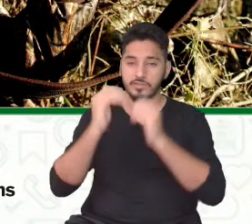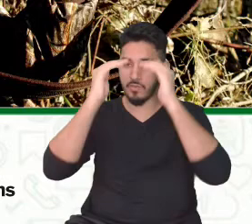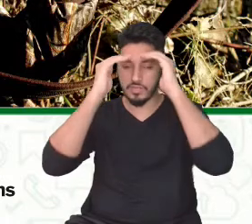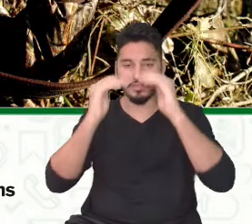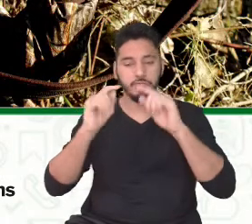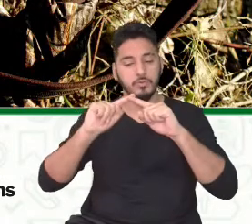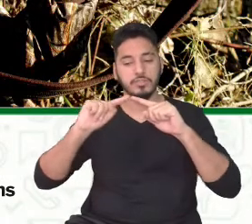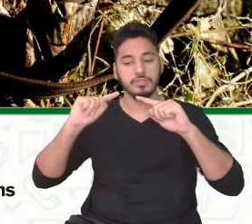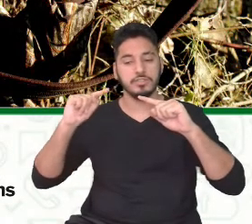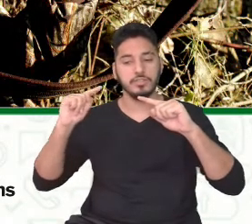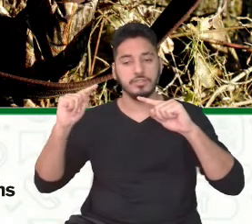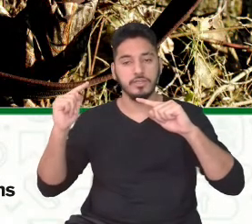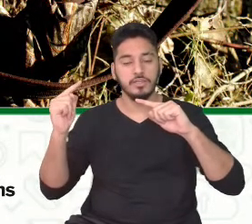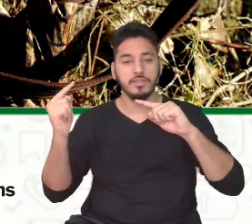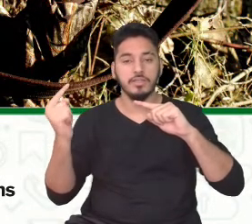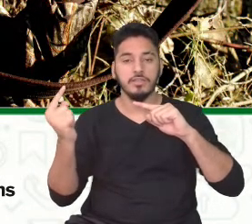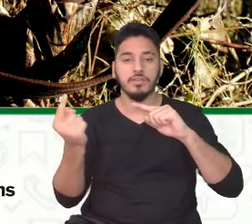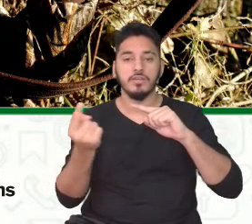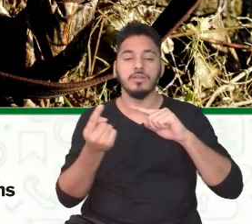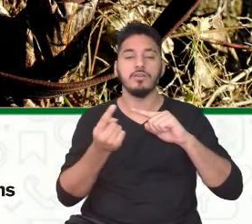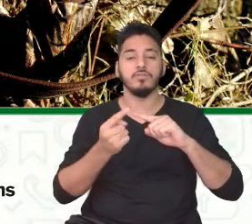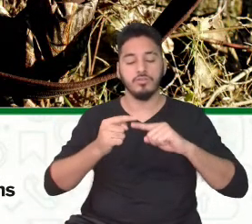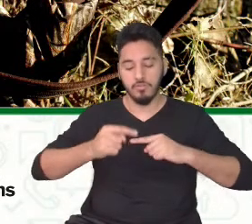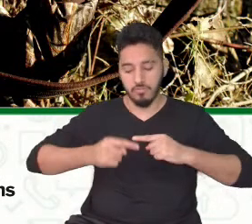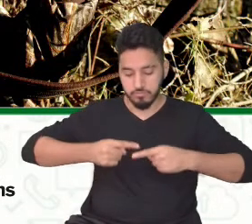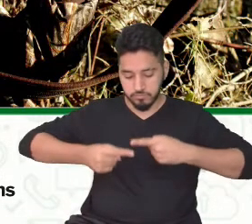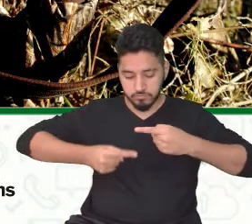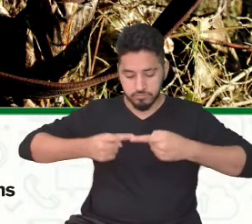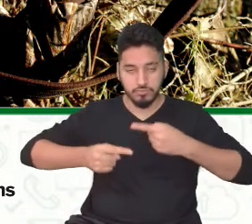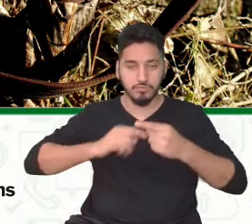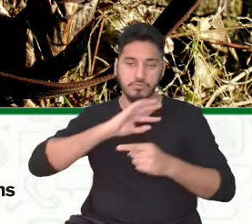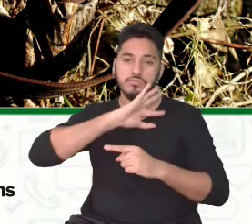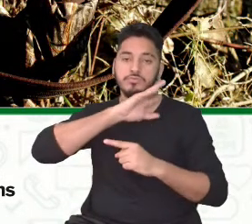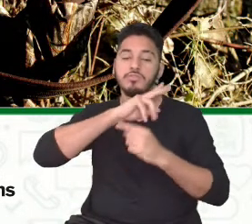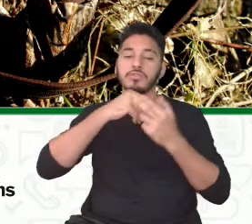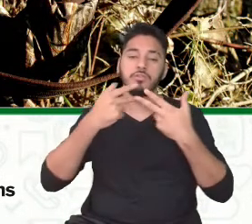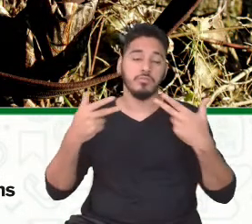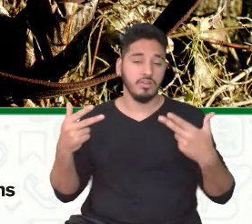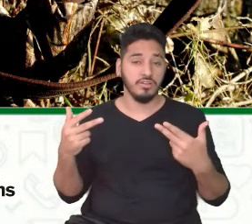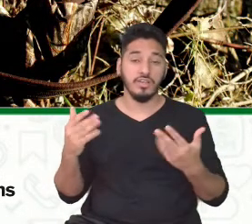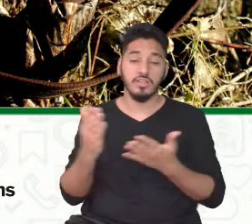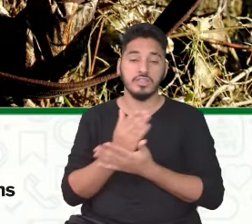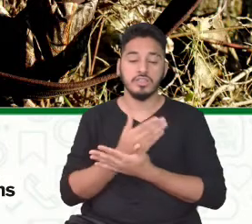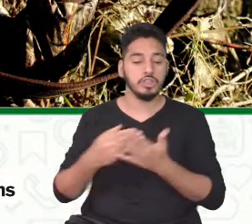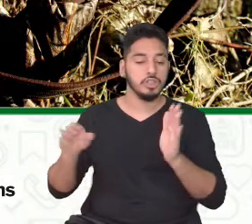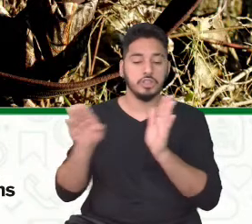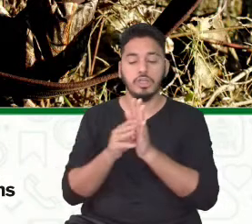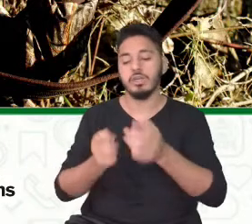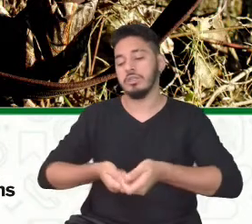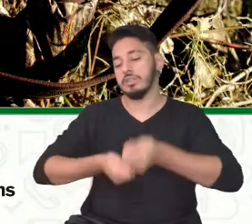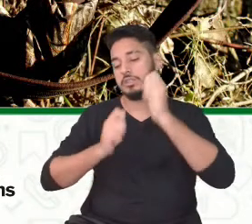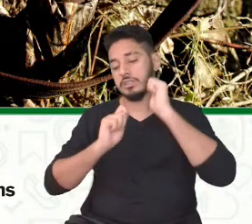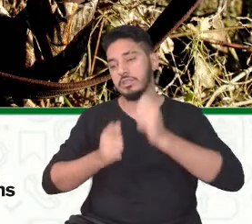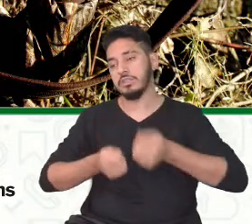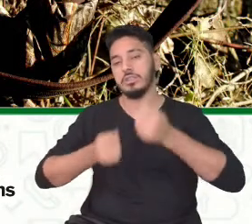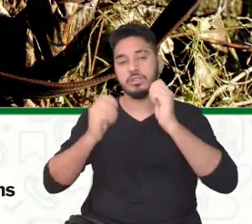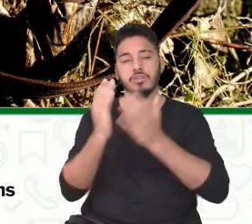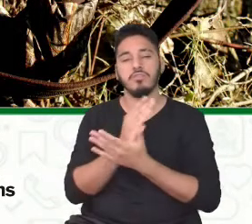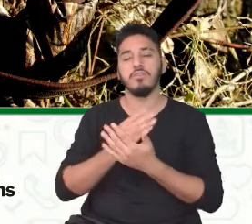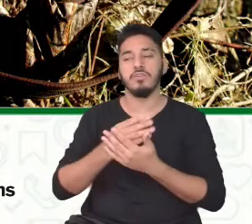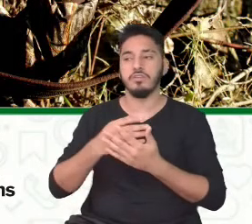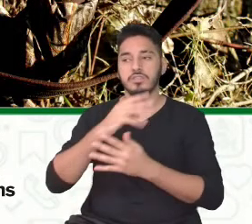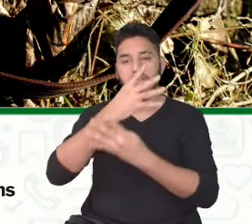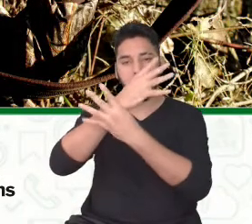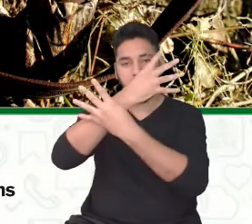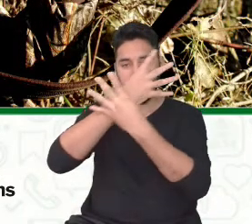respeitar o ciclo de reposição dos animais né duas vezes chegam lá e tira jogar eu